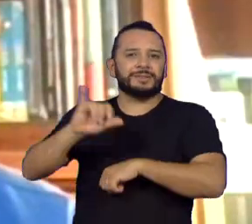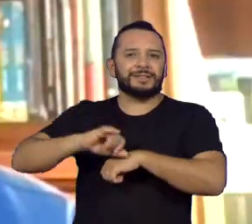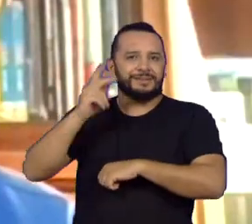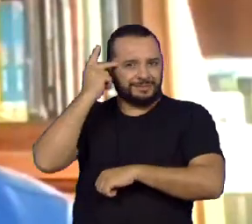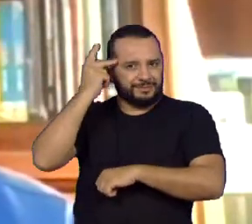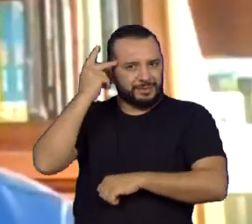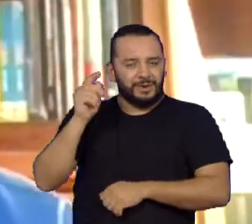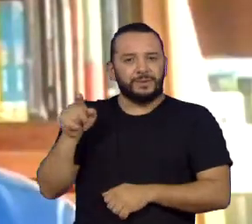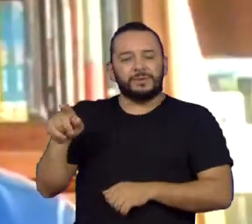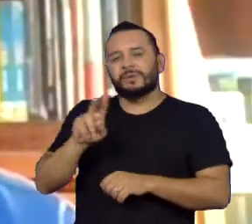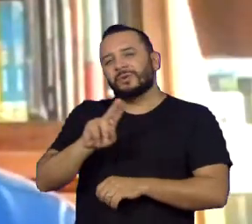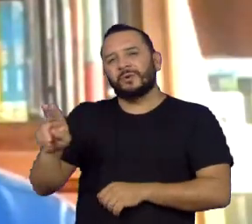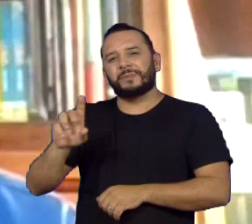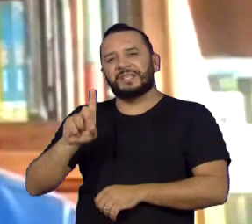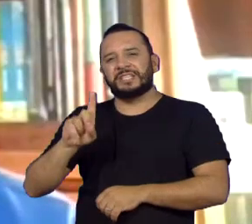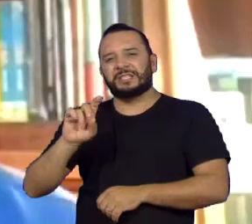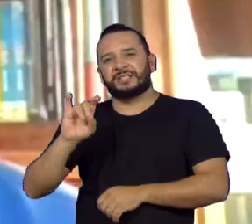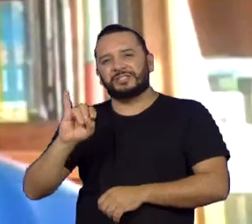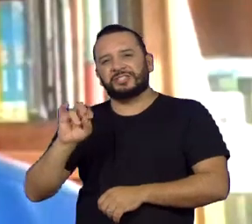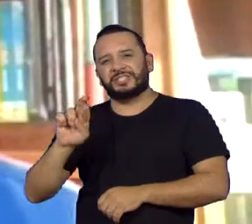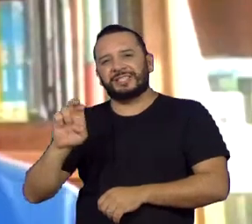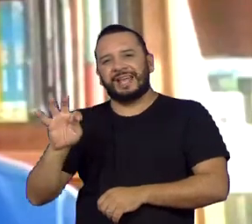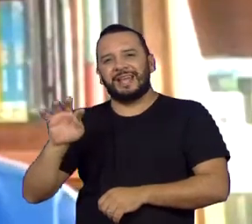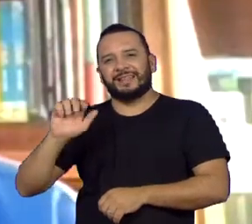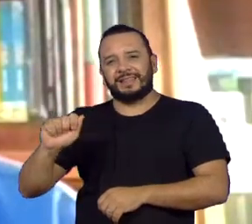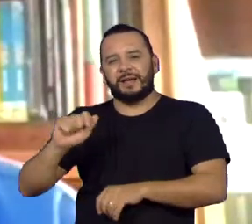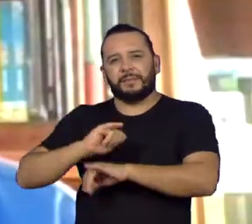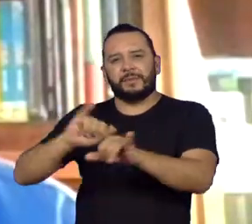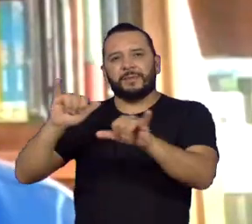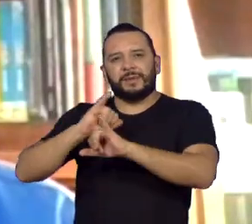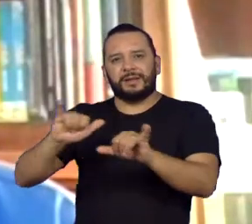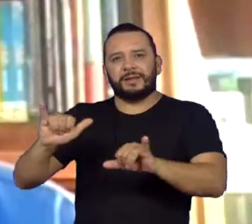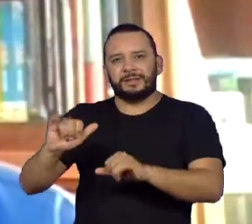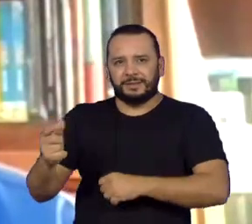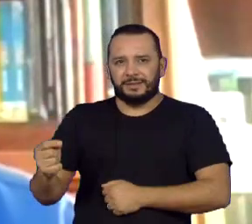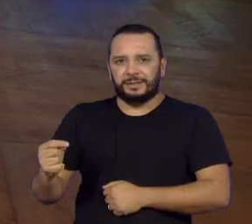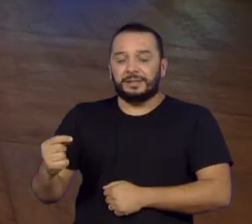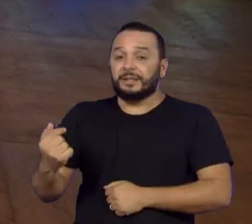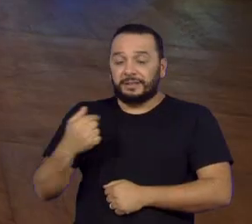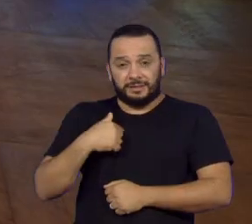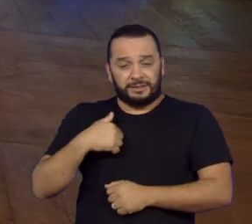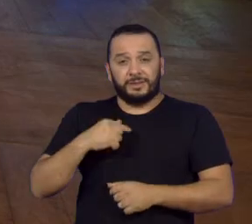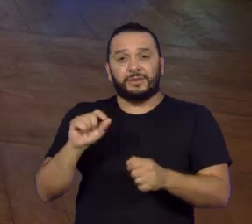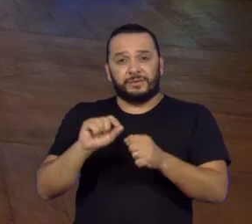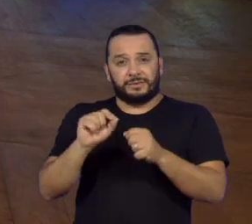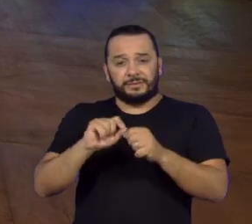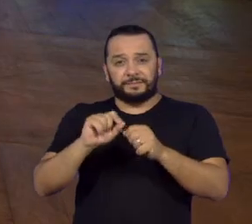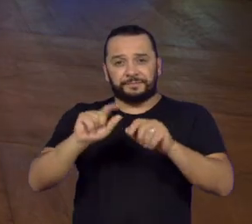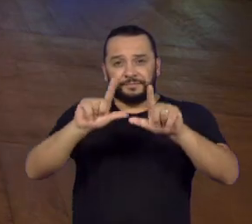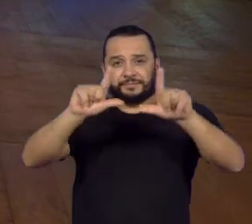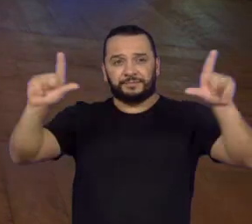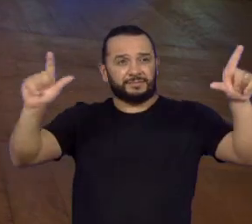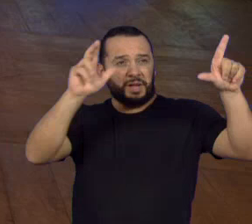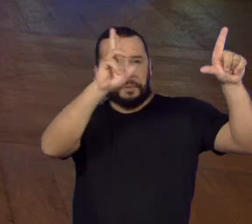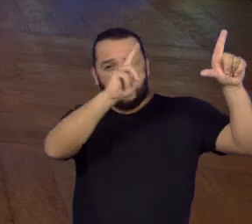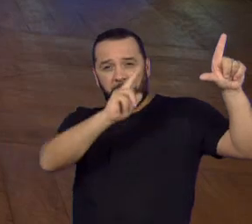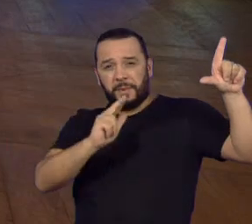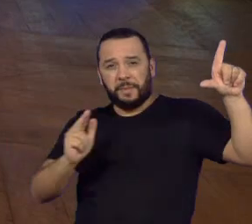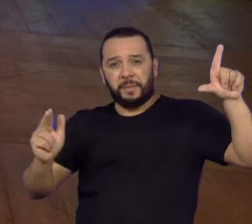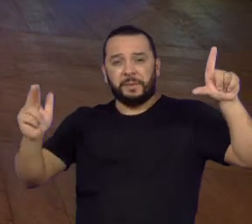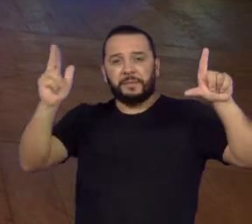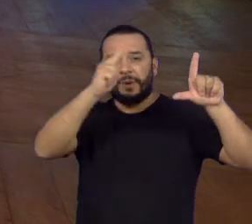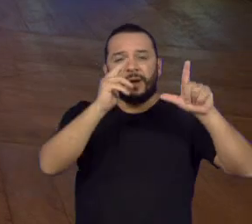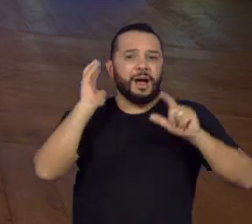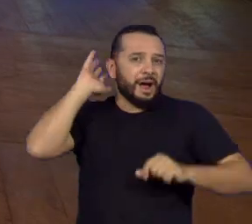chamava Direta Propaganda. E eu fiz um outdoor para a Rádio